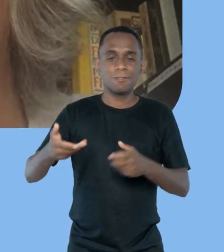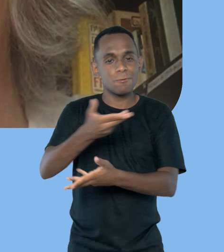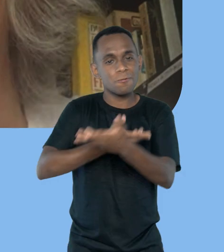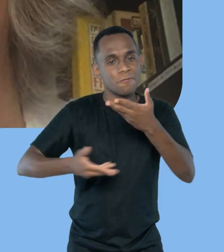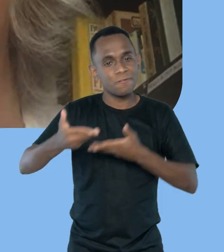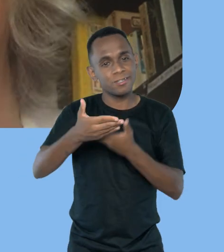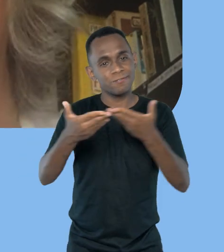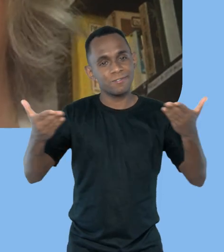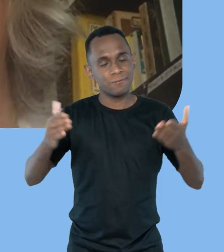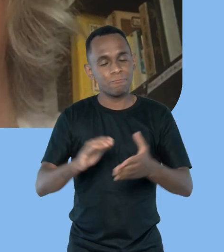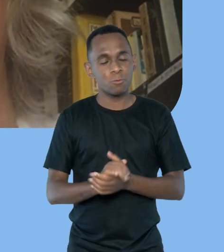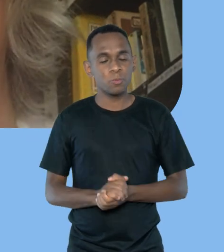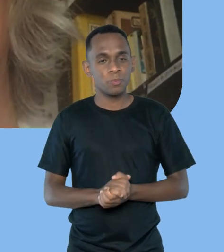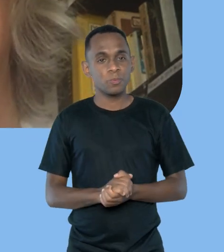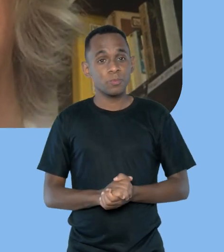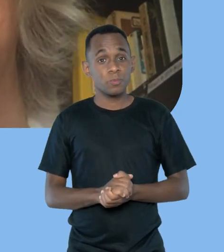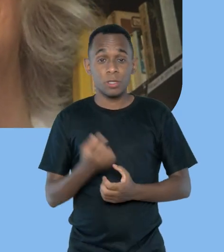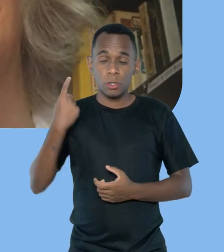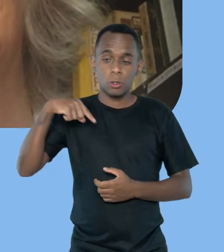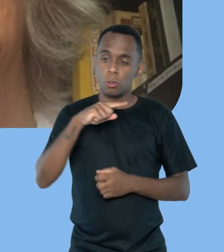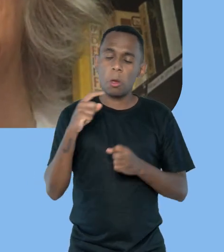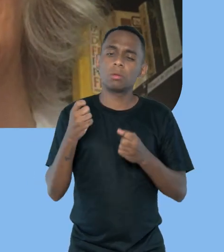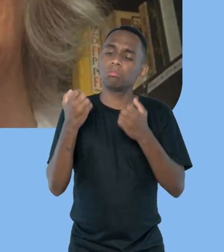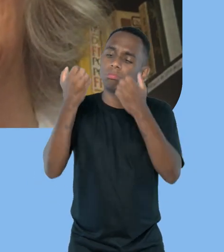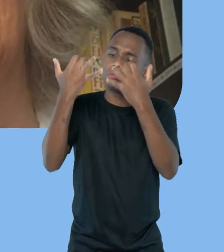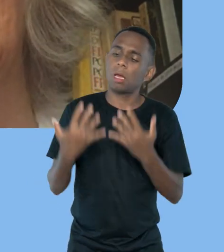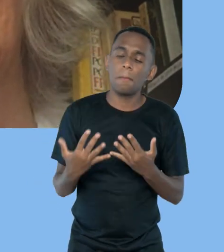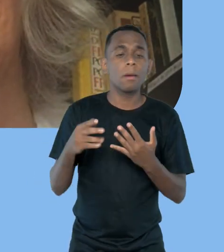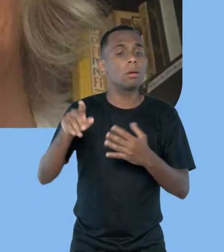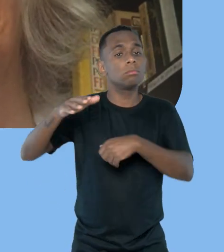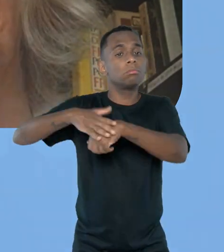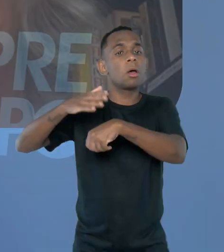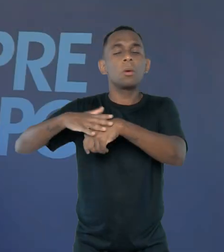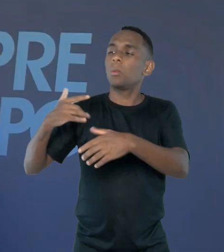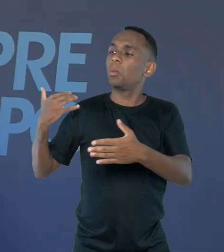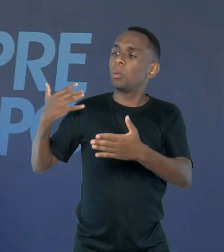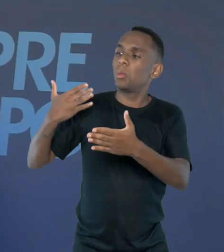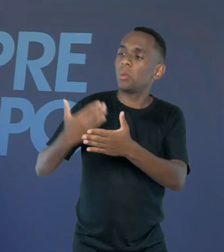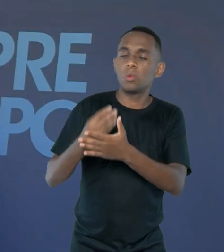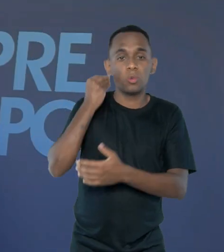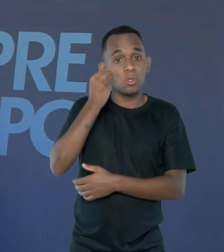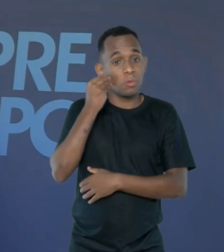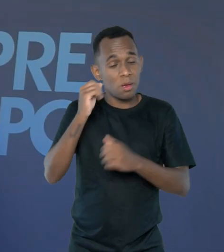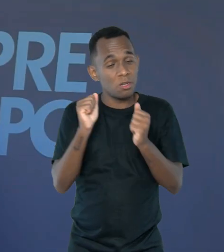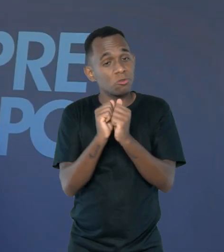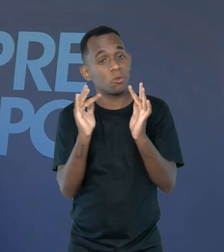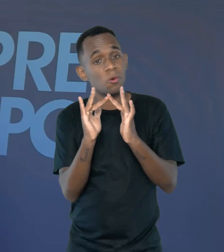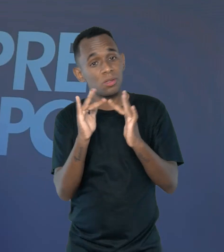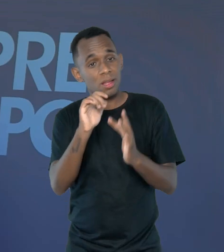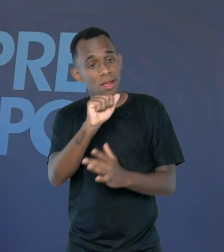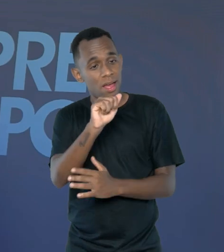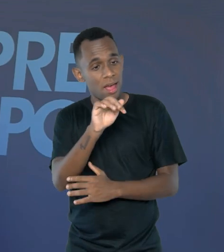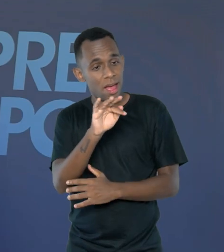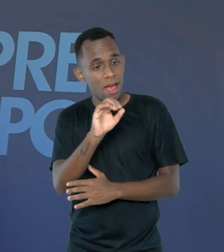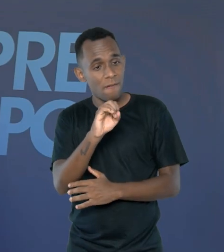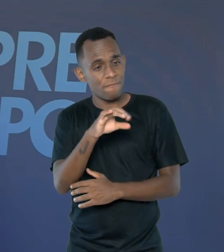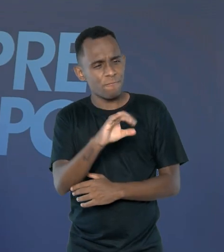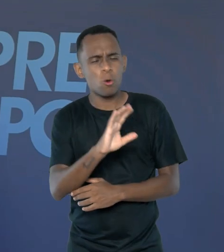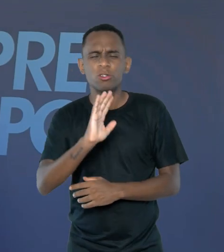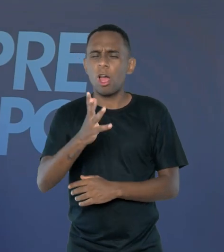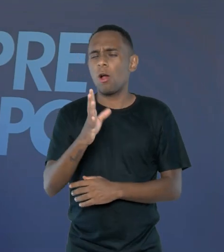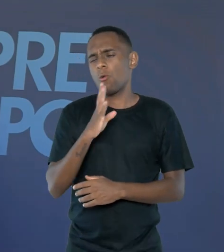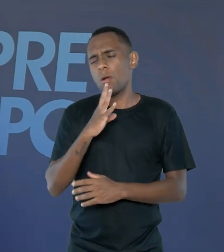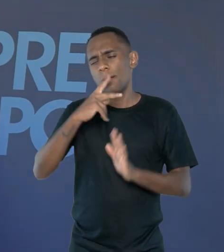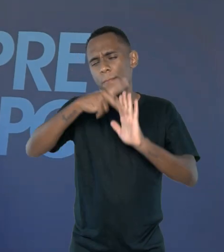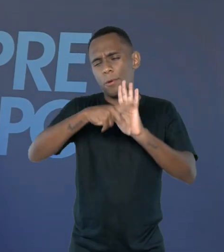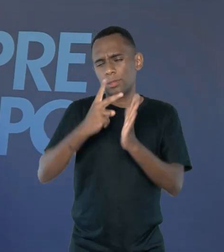vocês. A gente estava falando aqui da sua trajetória com o Afonso Borges, né, de conhecer esse projeto há muitos